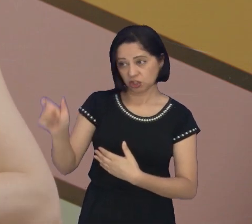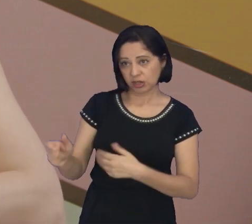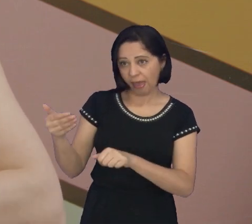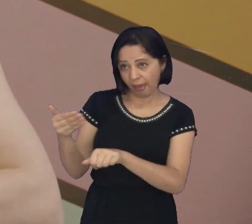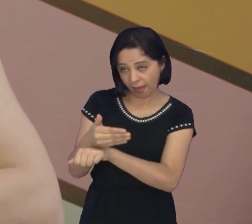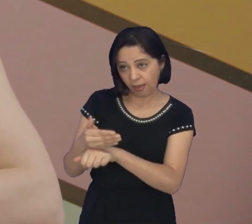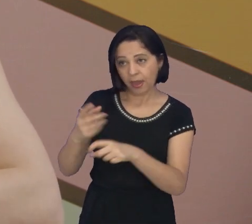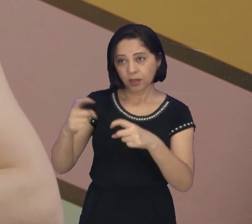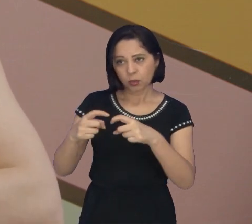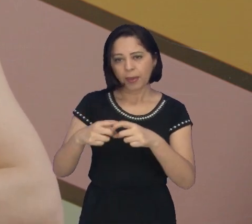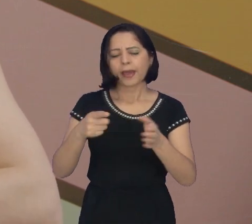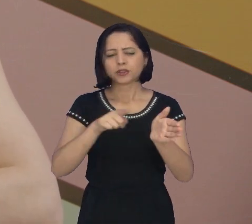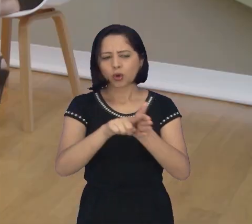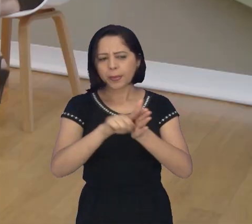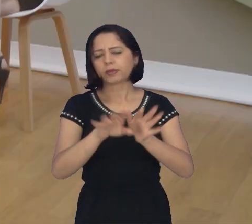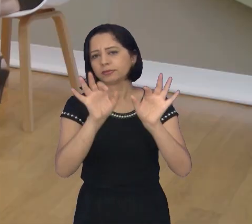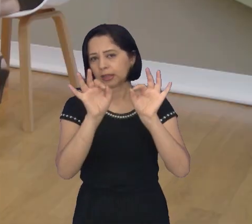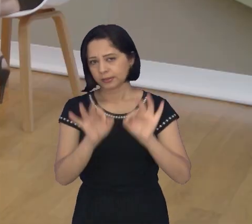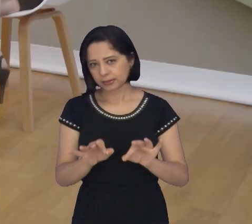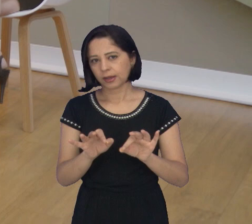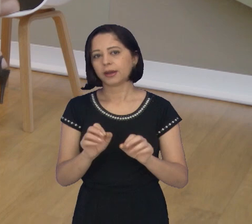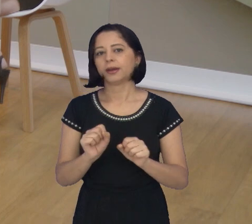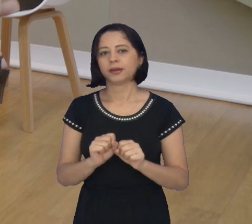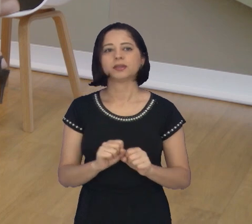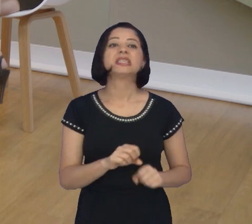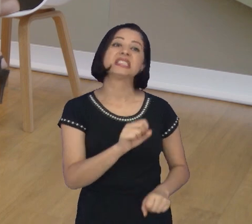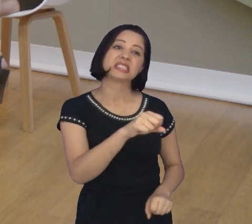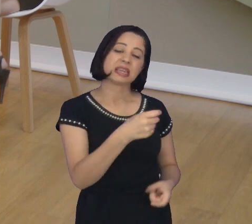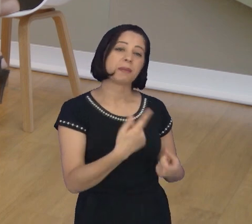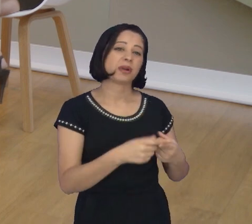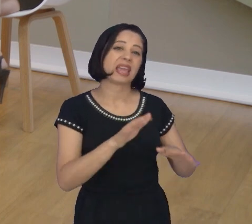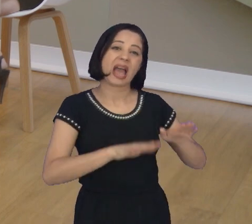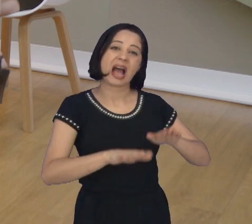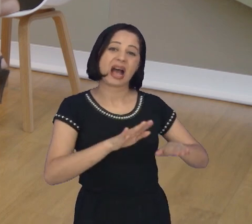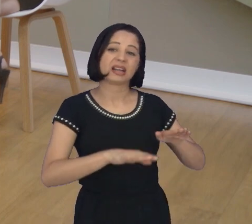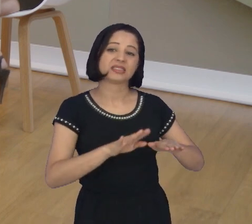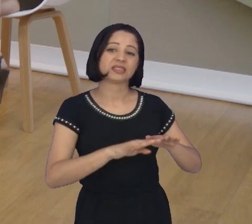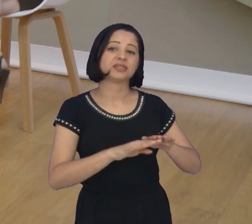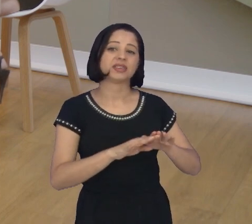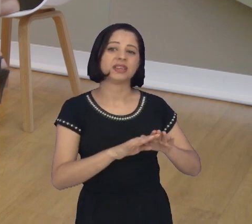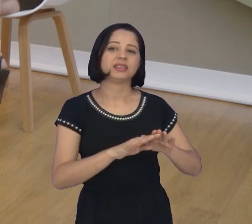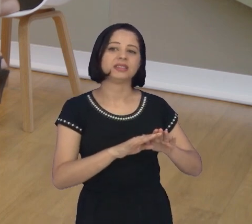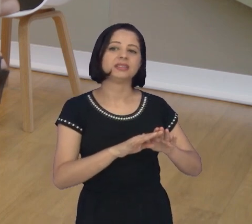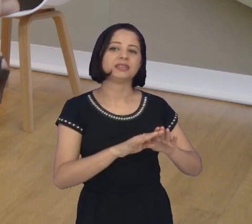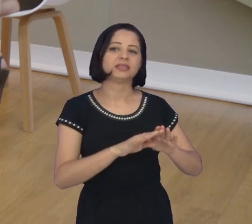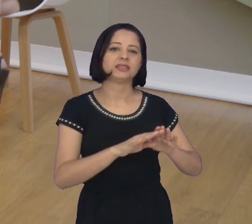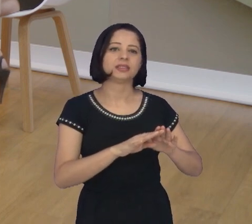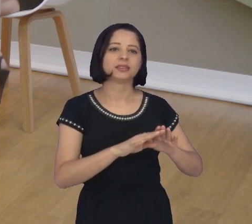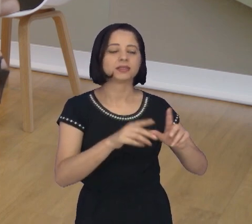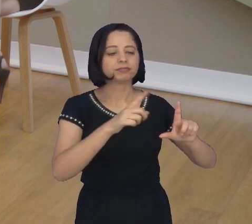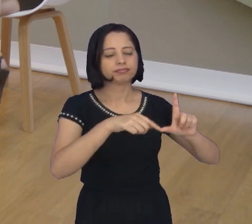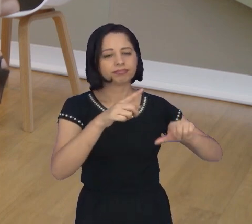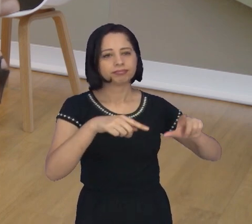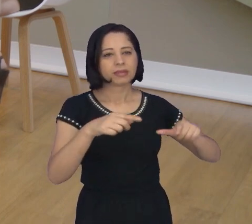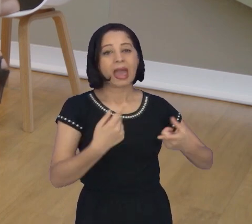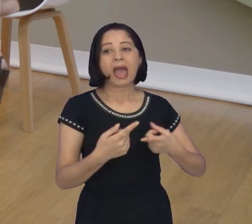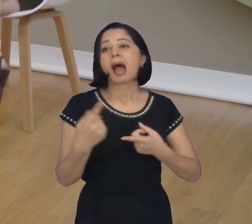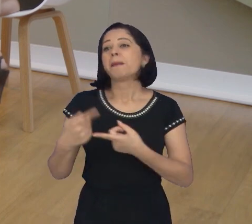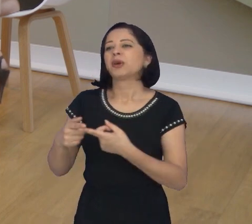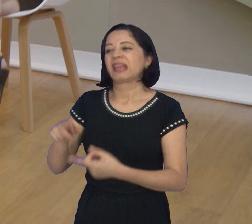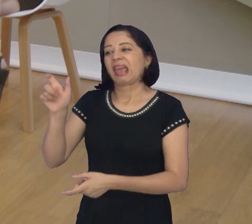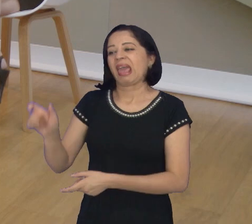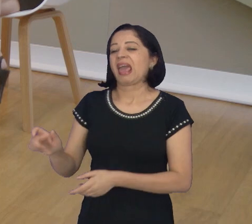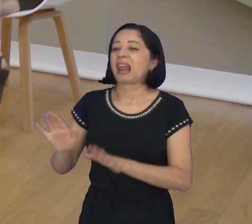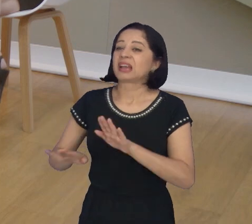Para avaliar essa indicação, De se ela tem repente, sintoma. a dose que não está certa, né? Sim, ou talvez ela tenha ficado com receio de utilizar, Sim. mas se